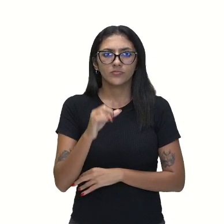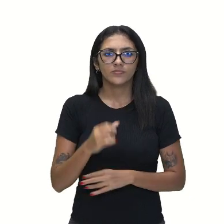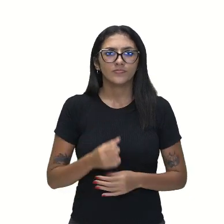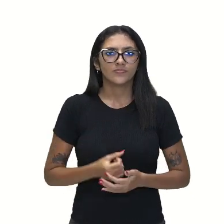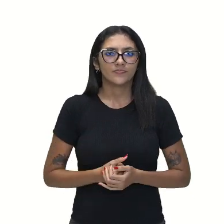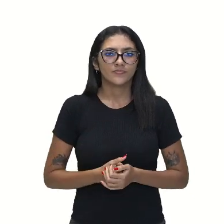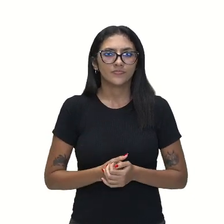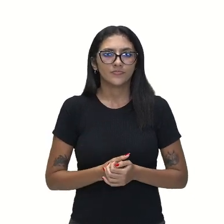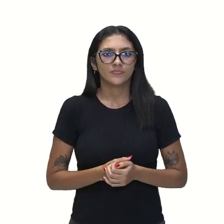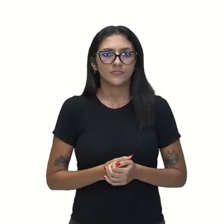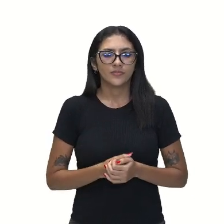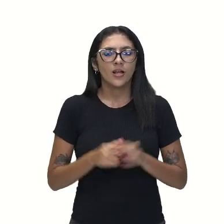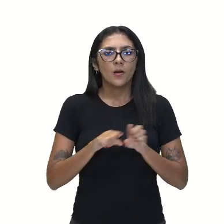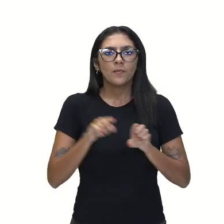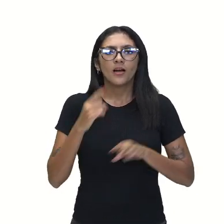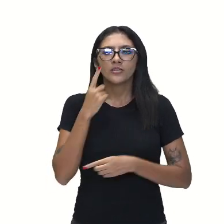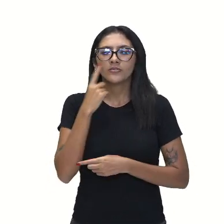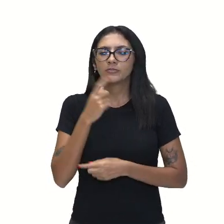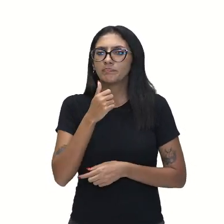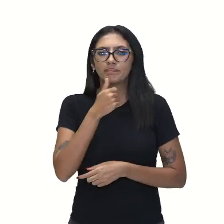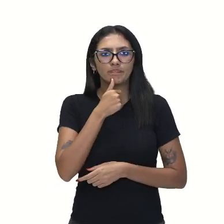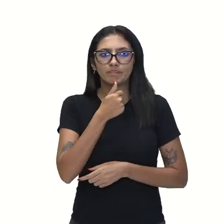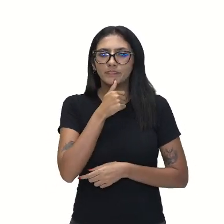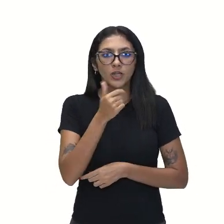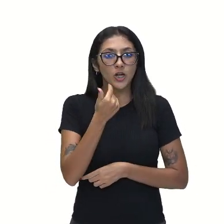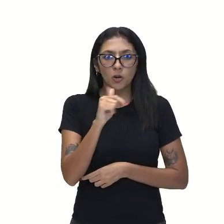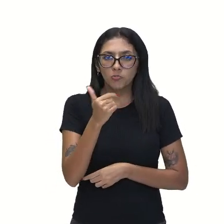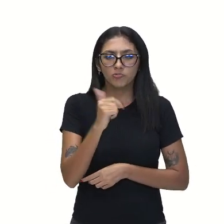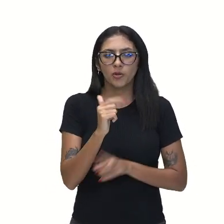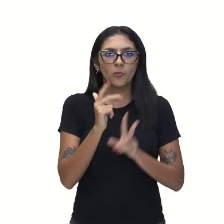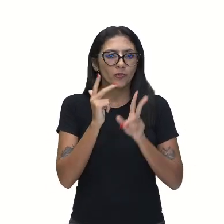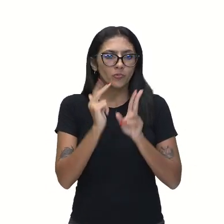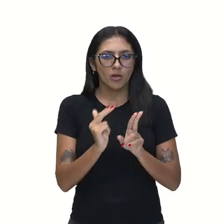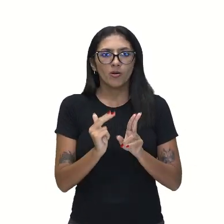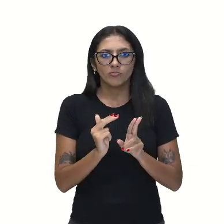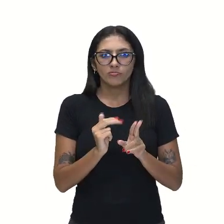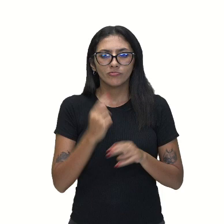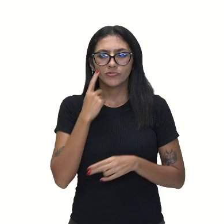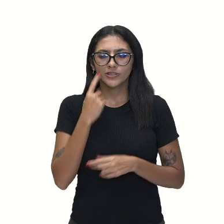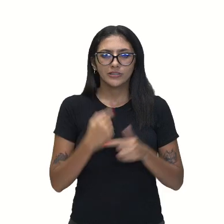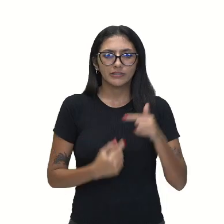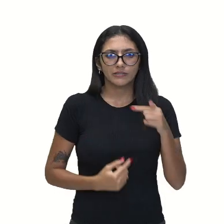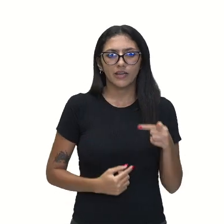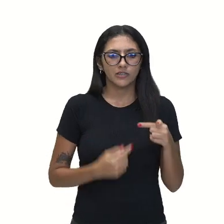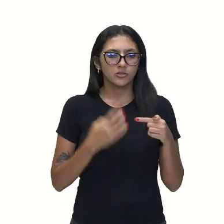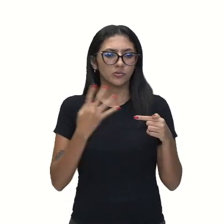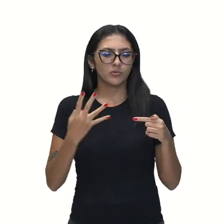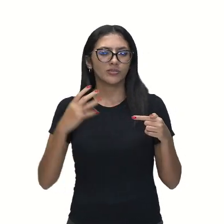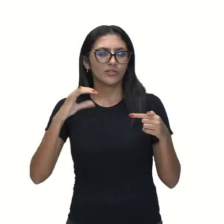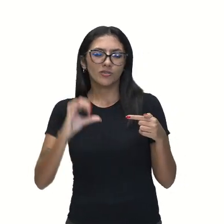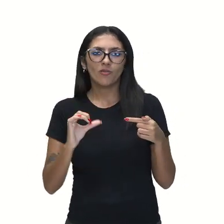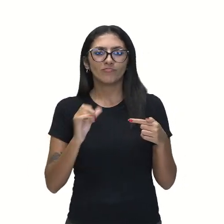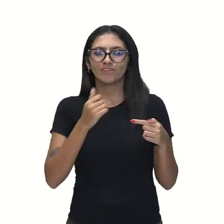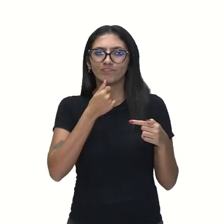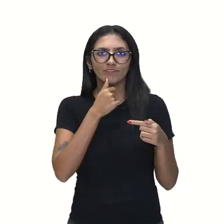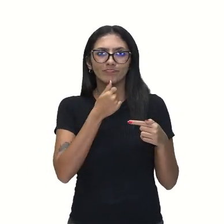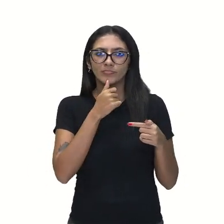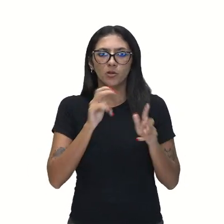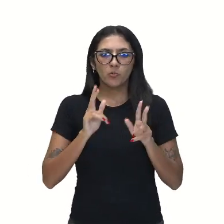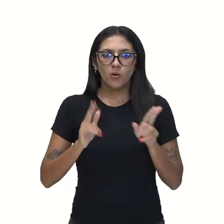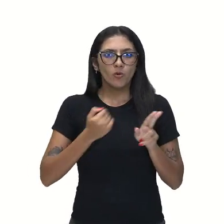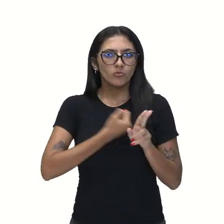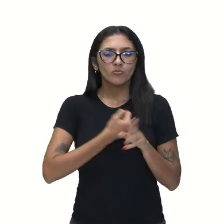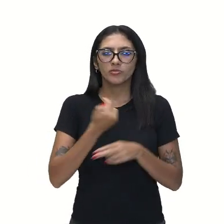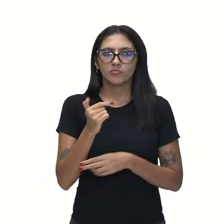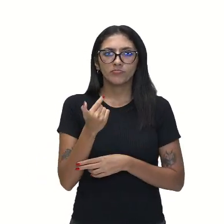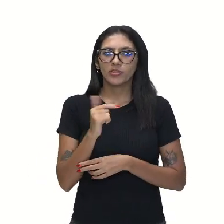49. Mas as bases ainda não são iguais. Veja, aqui é 7 e aqui é 49. ainda não são iguais, não dá para